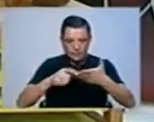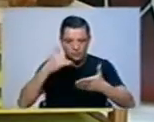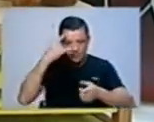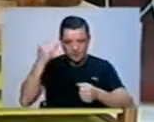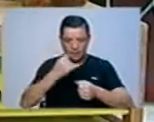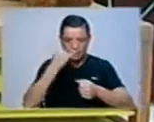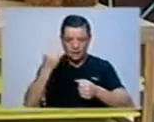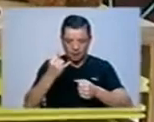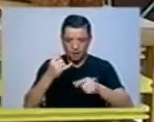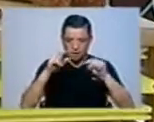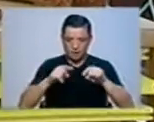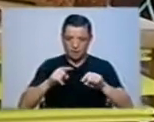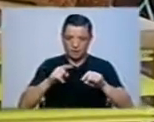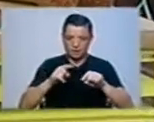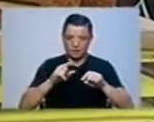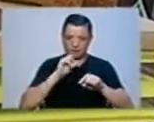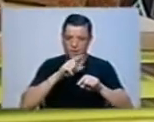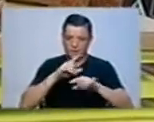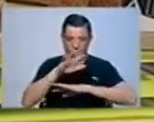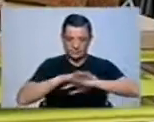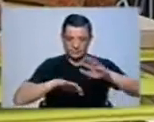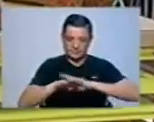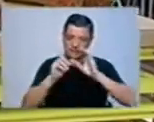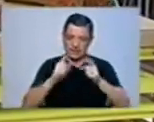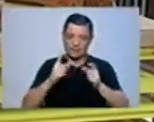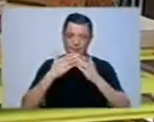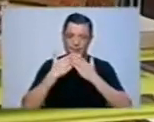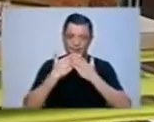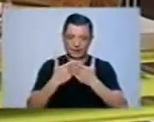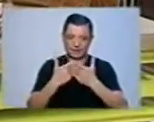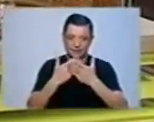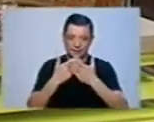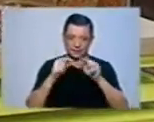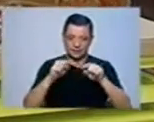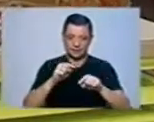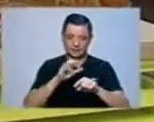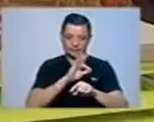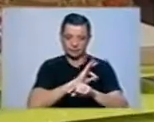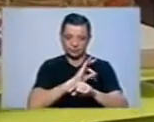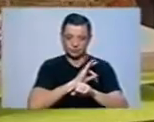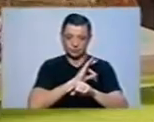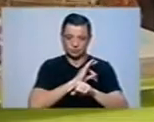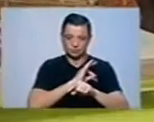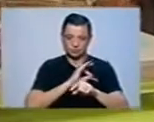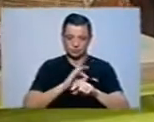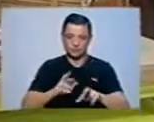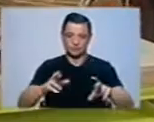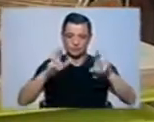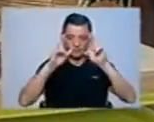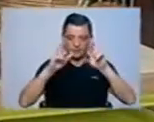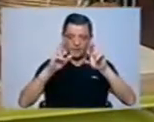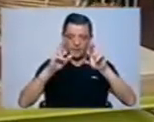dia. Uma dica por dia, não sabe bem o que lhe fazia. Oh, exatamente. Obrigado, Isabel. E isto não é só para as senhoras, para os homens também. Feliz Natal, são os meus